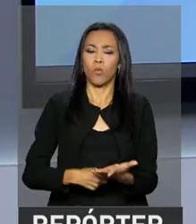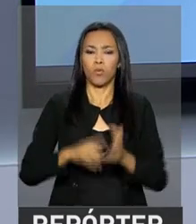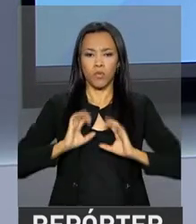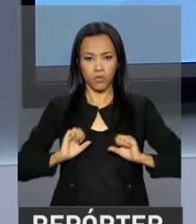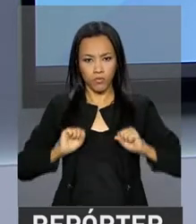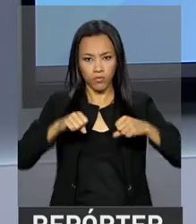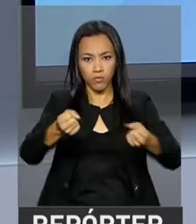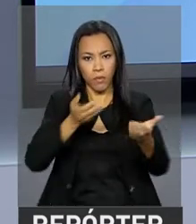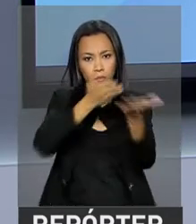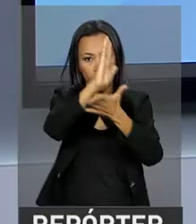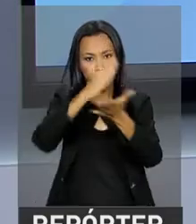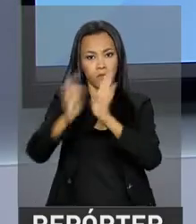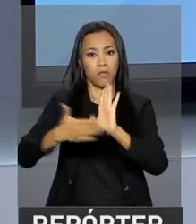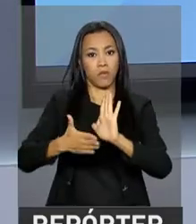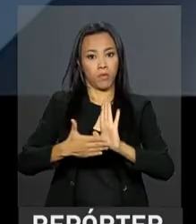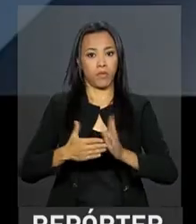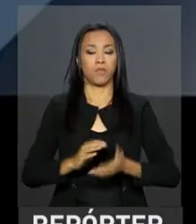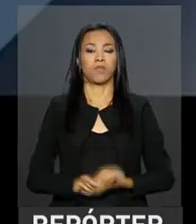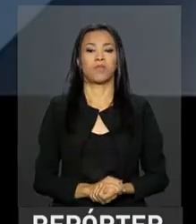aprovação das reformas.